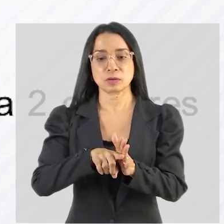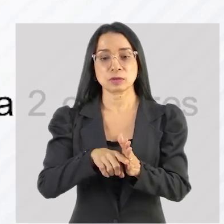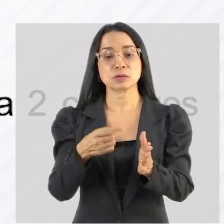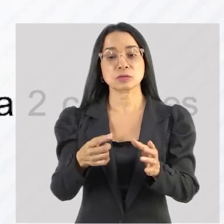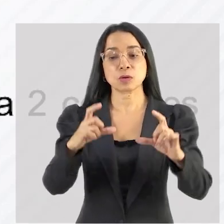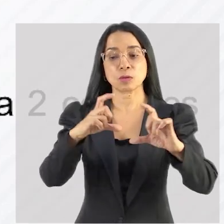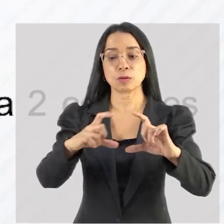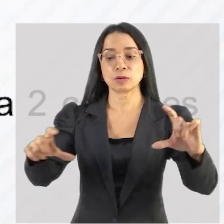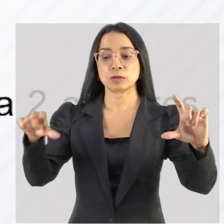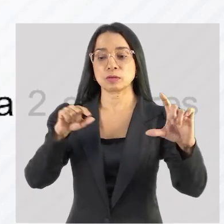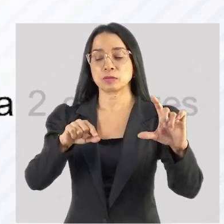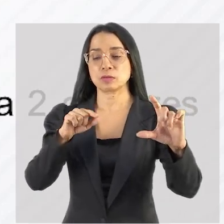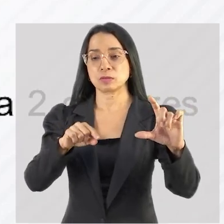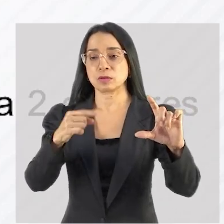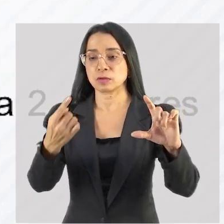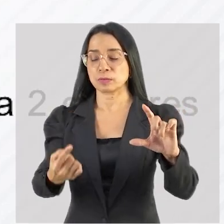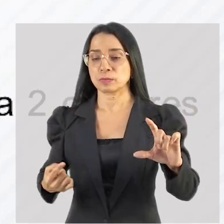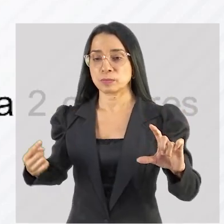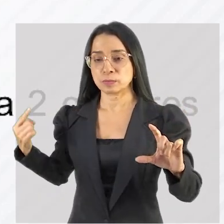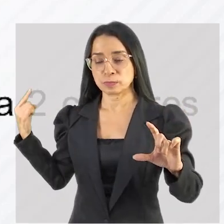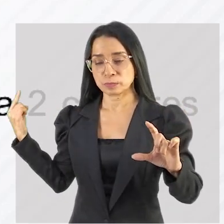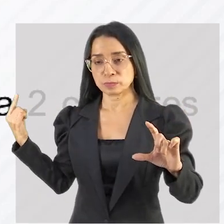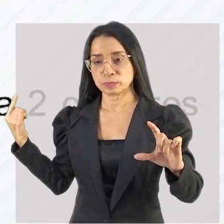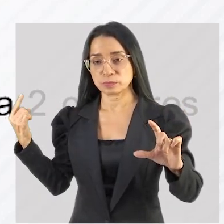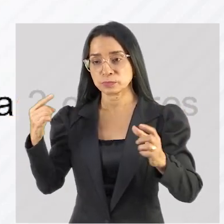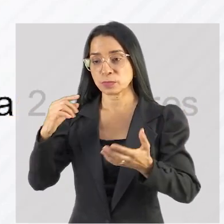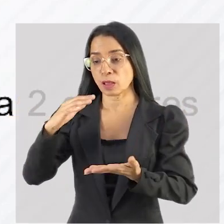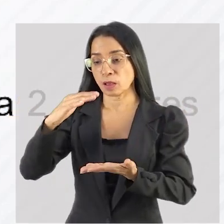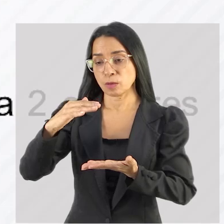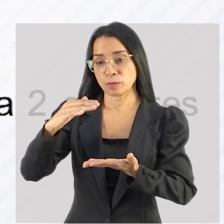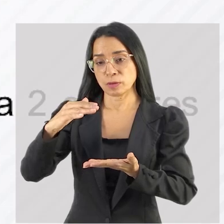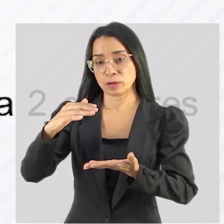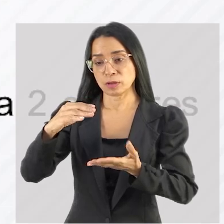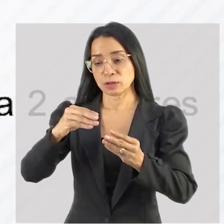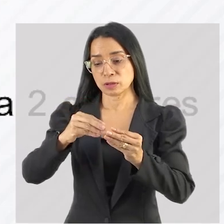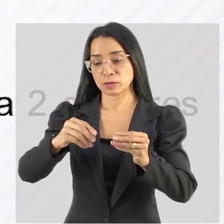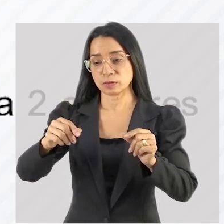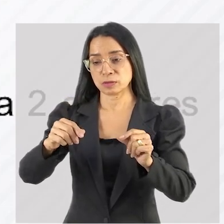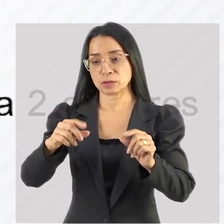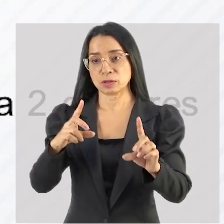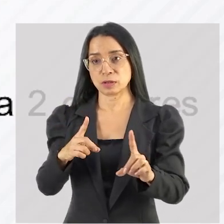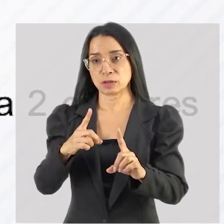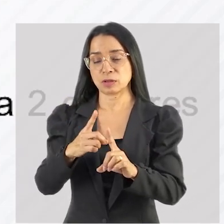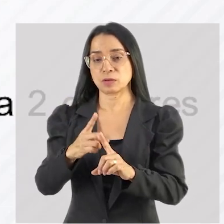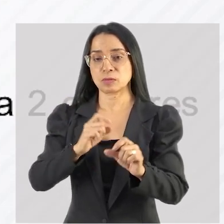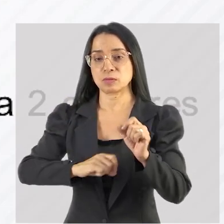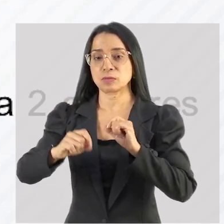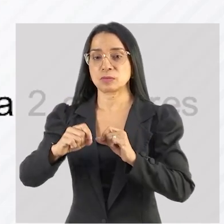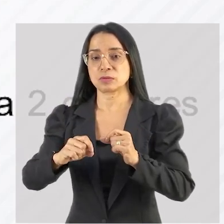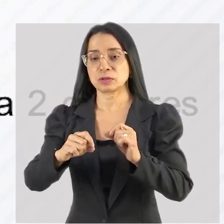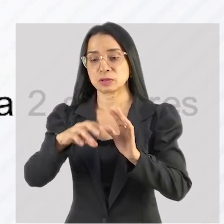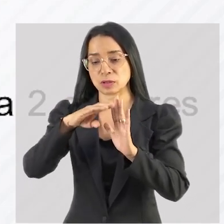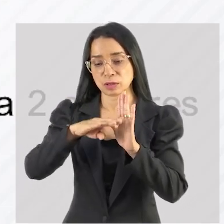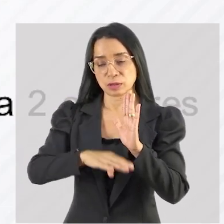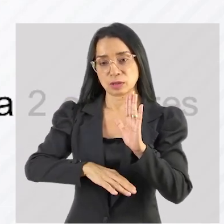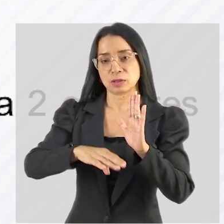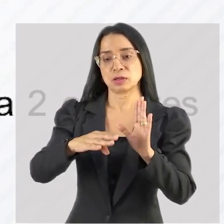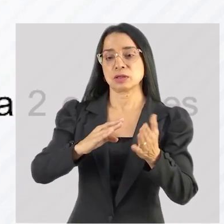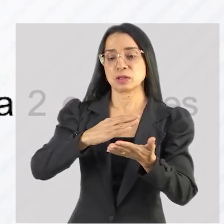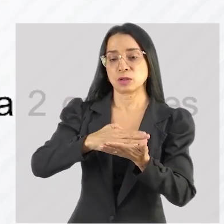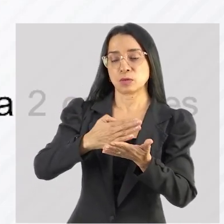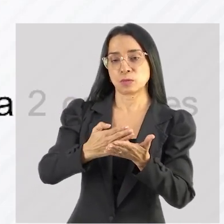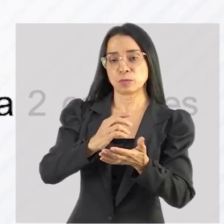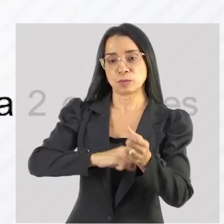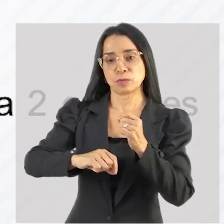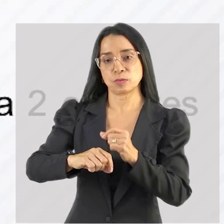seguinte: em uma embalagem de farinha encontra-se a receita de um bolo, sendo parte dela produzida a